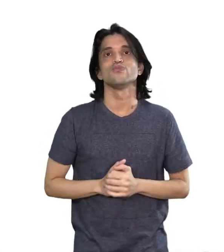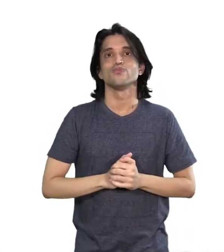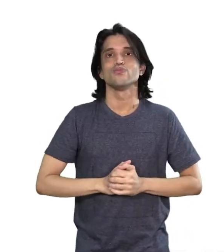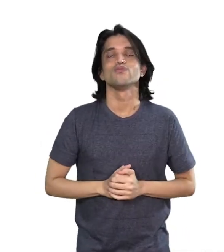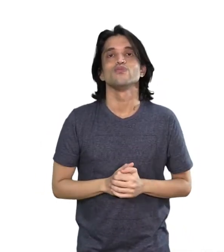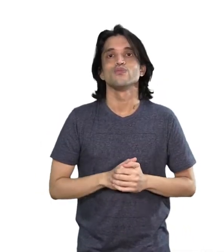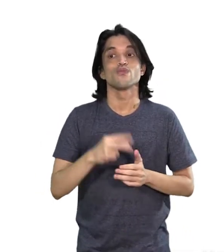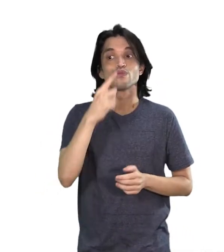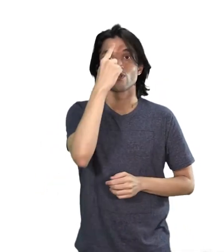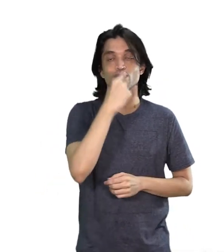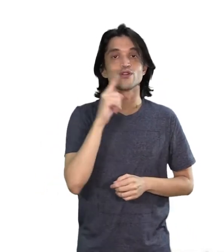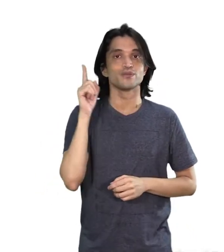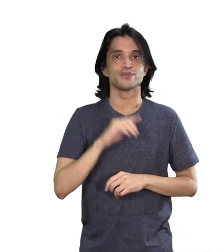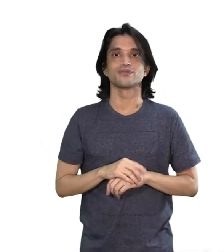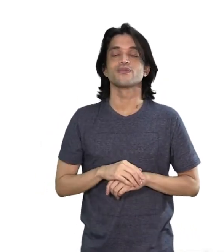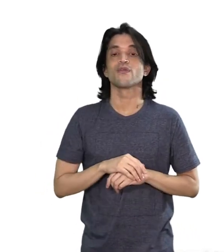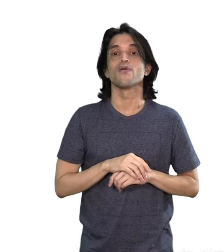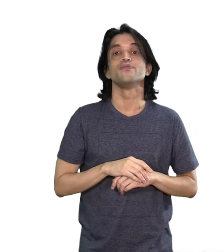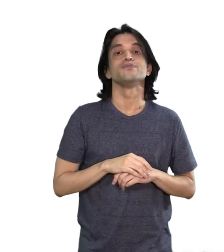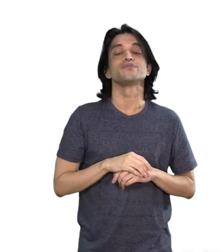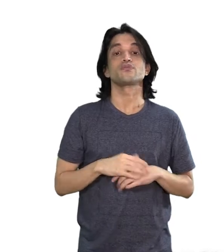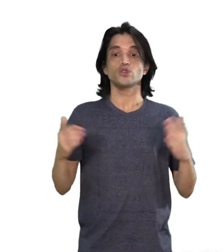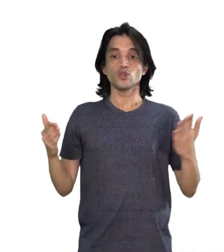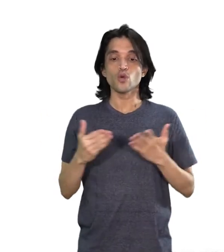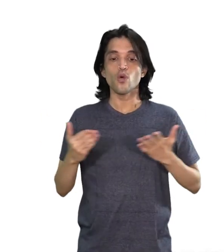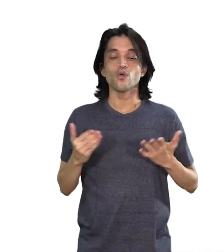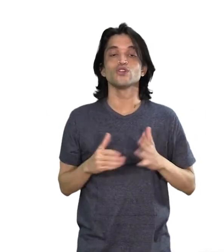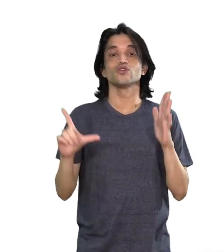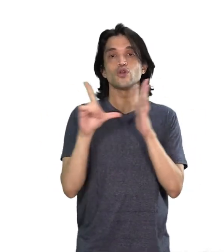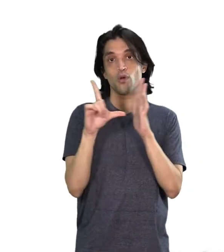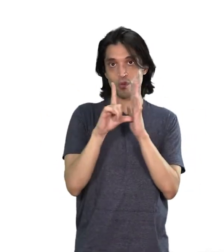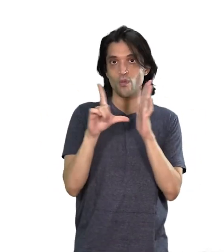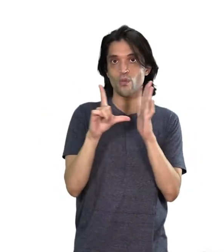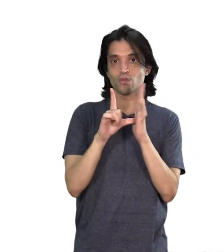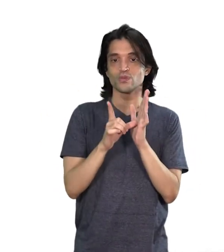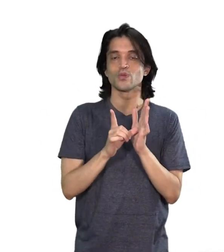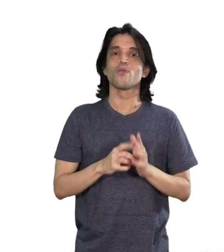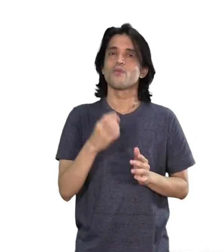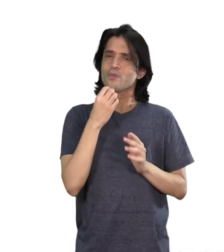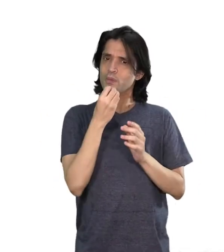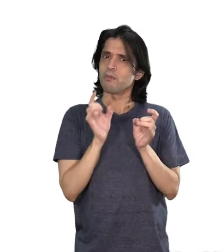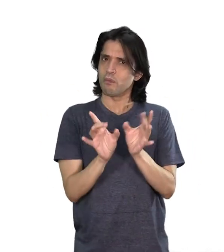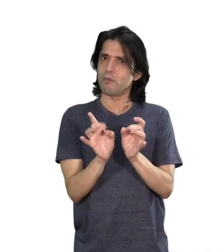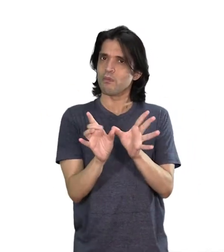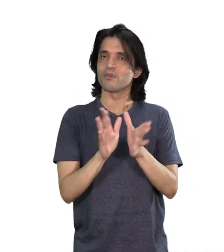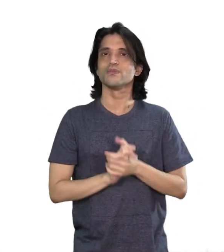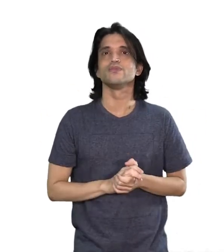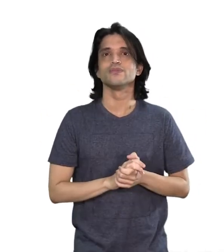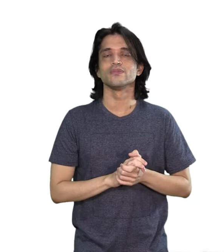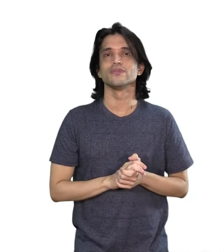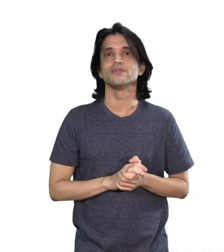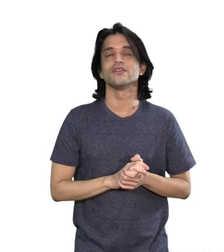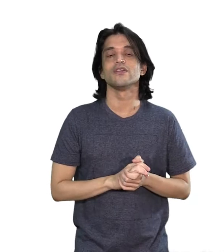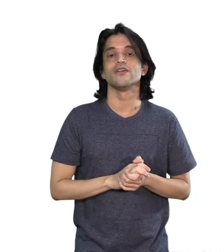A loja hoje vendeu bem. Temos um enunciado em torno do verbo vendeu. E